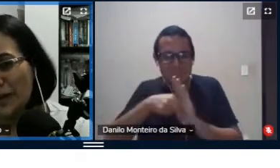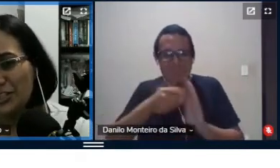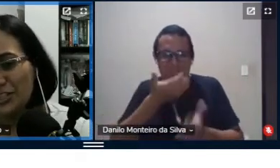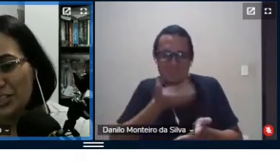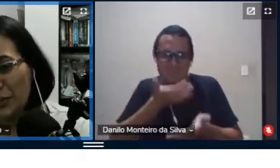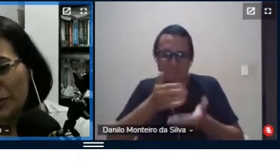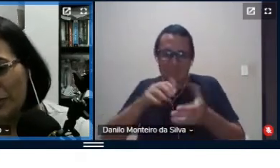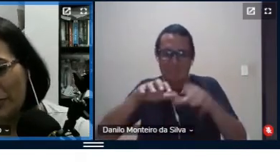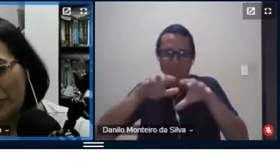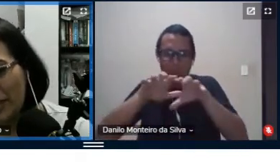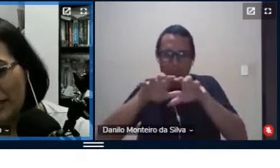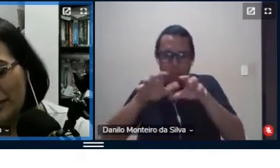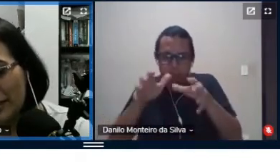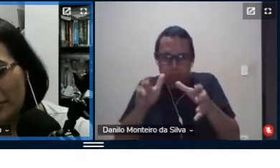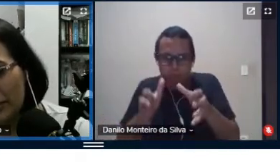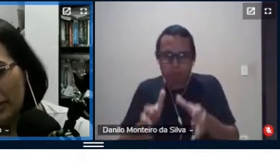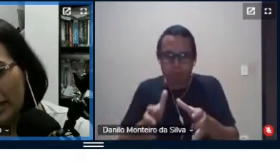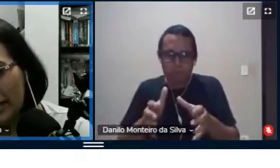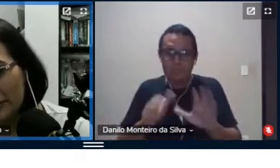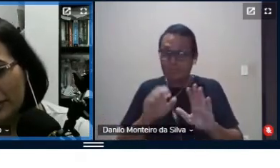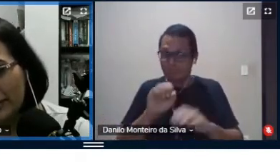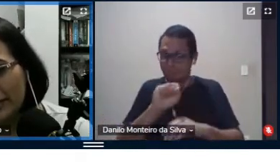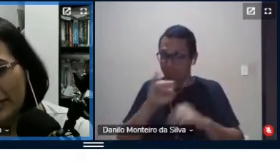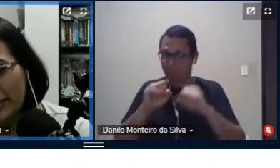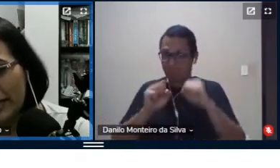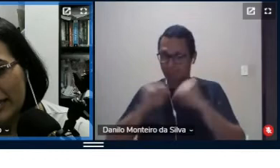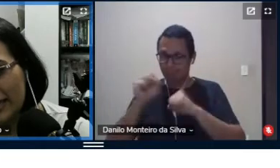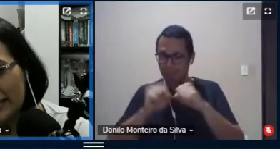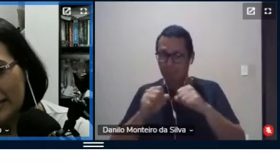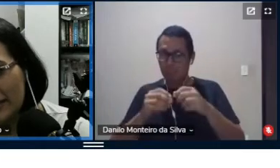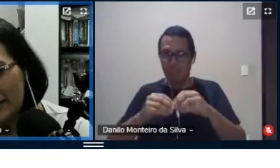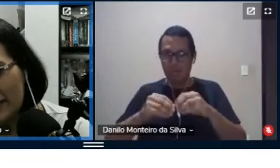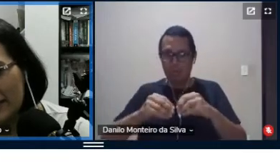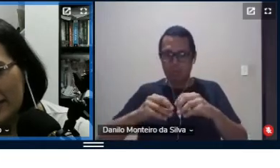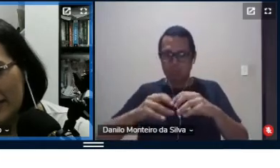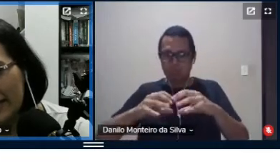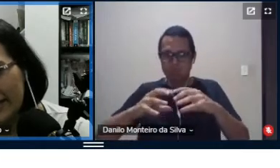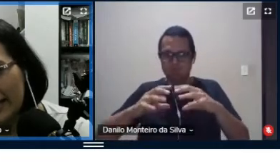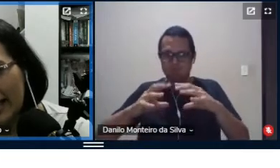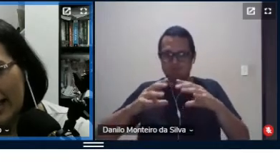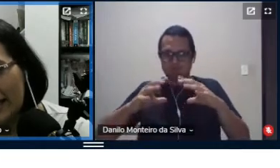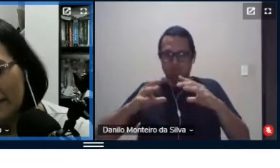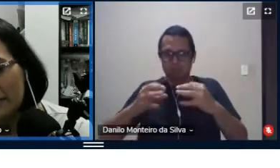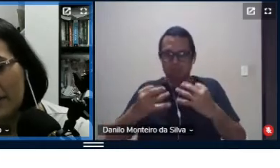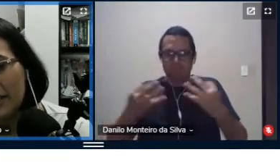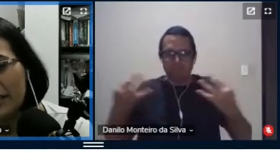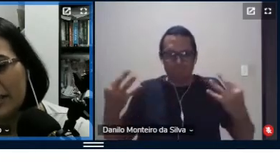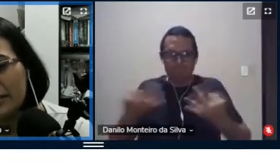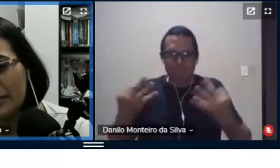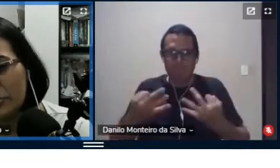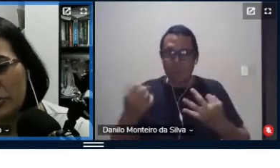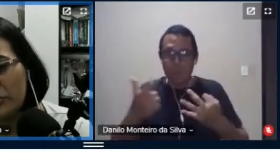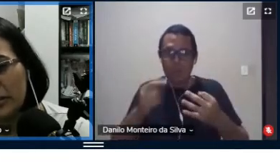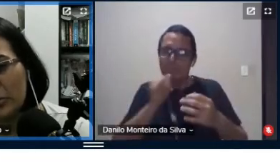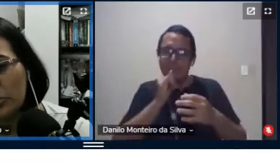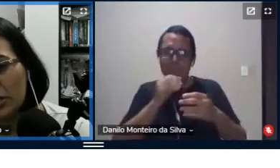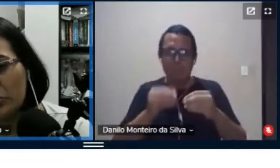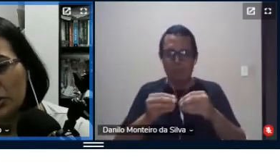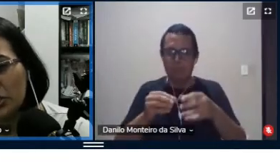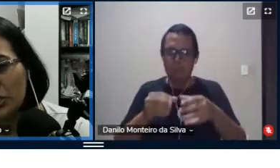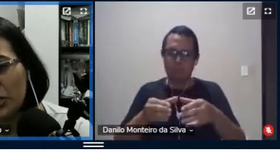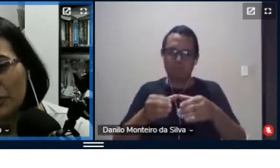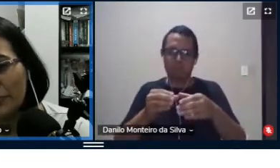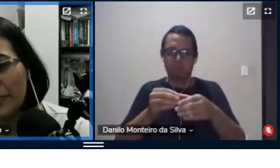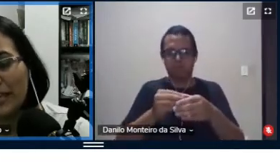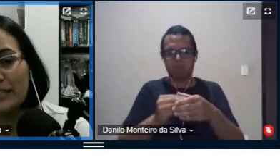no formatinho perfeito, assim, abaulado, né? Se ele cresce e cai, faz uma barriguinha assim, ou ele fica um